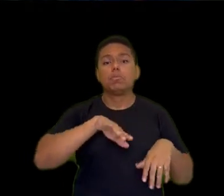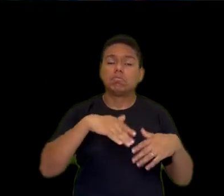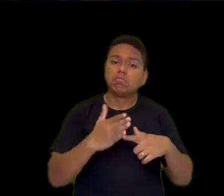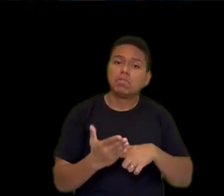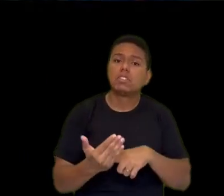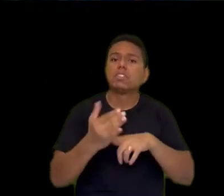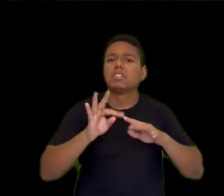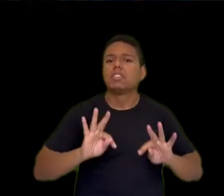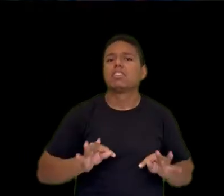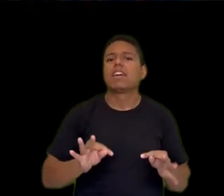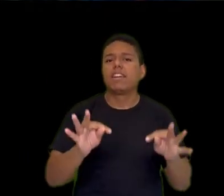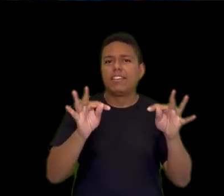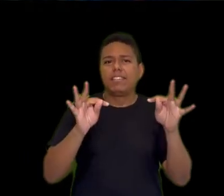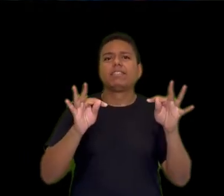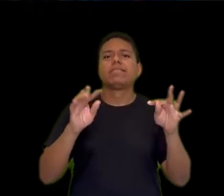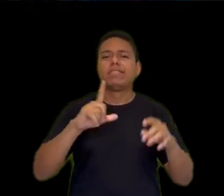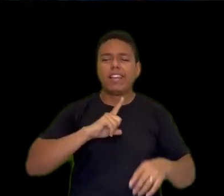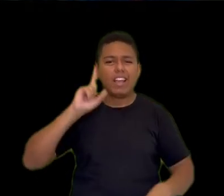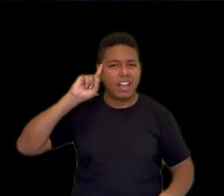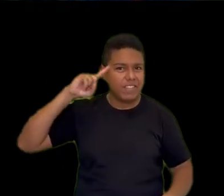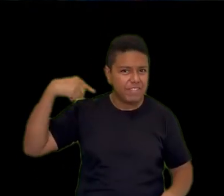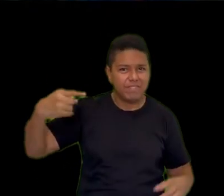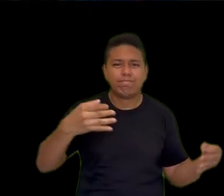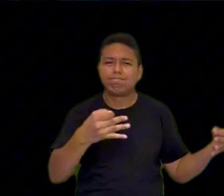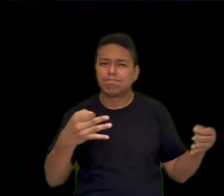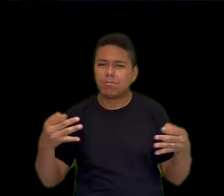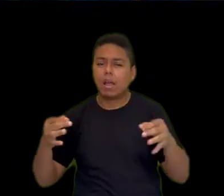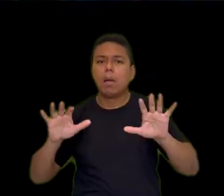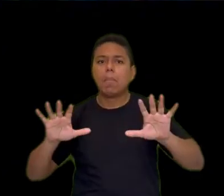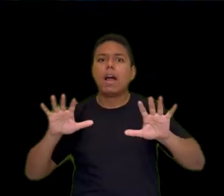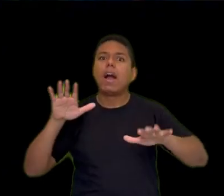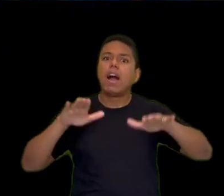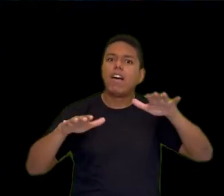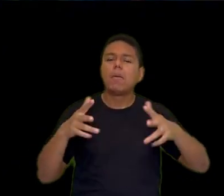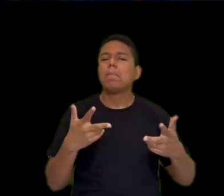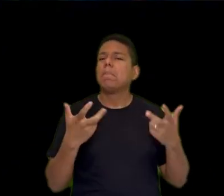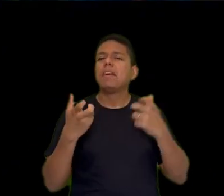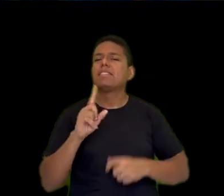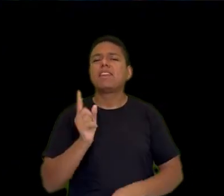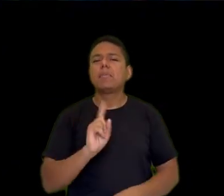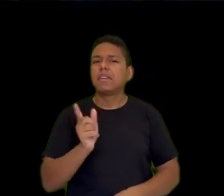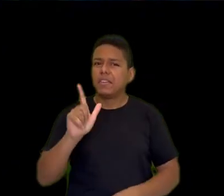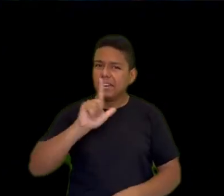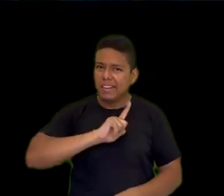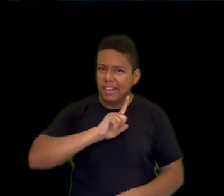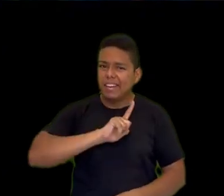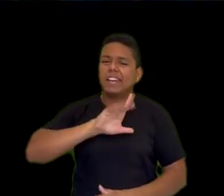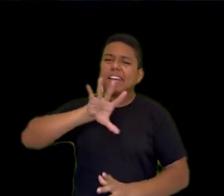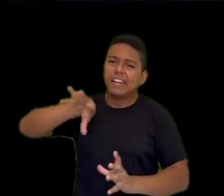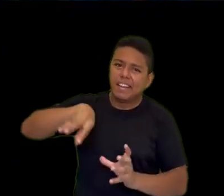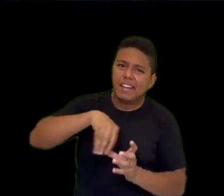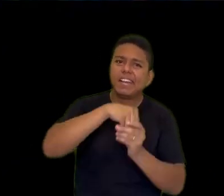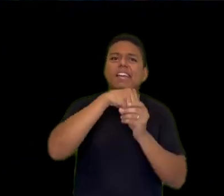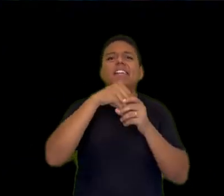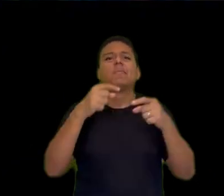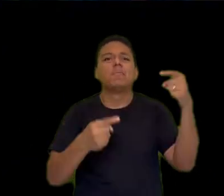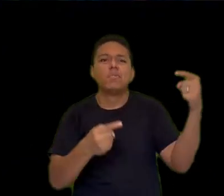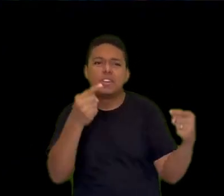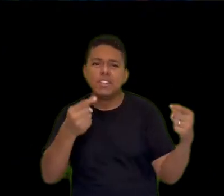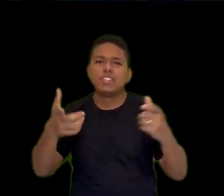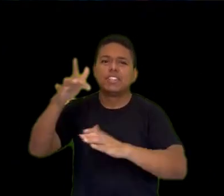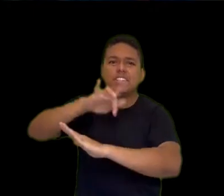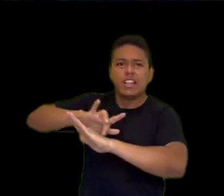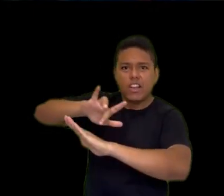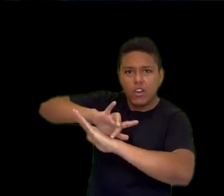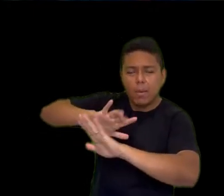gente está transitando aí pelas dimensões políticas e ideológicas, mas na técnica e tecnológica,